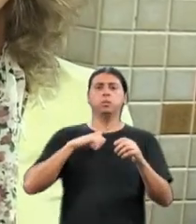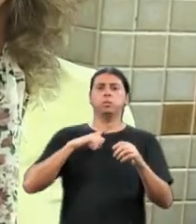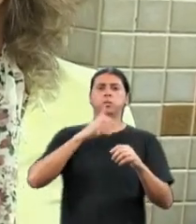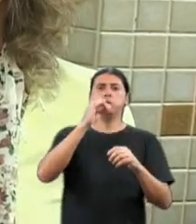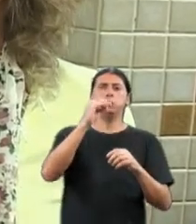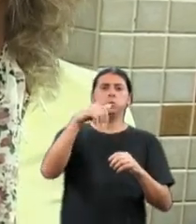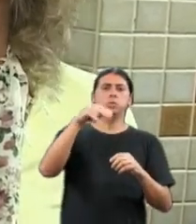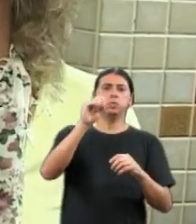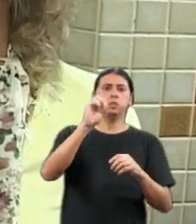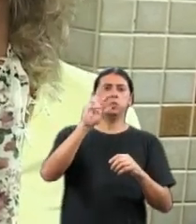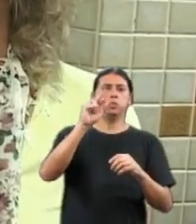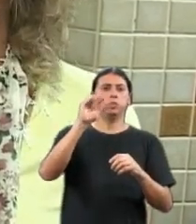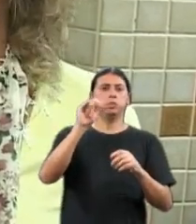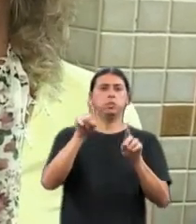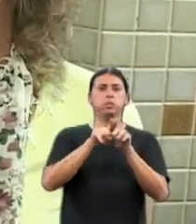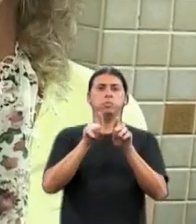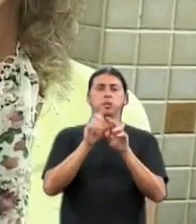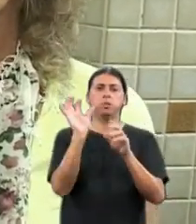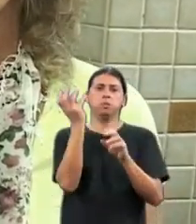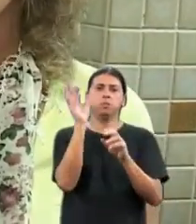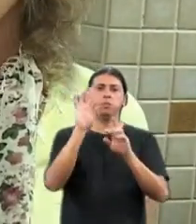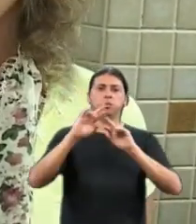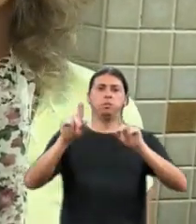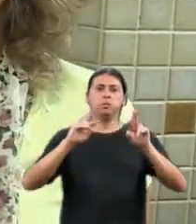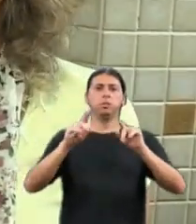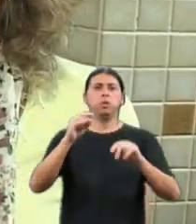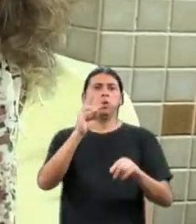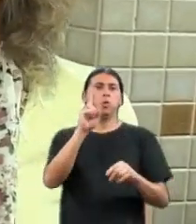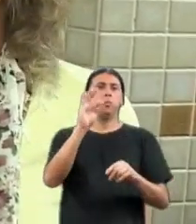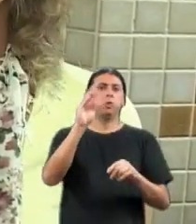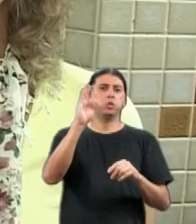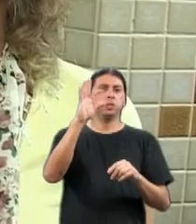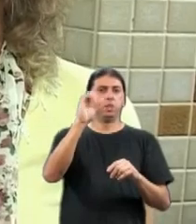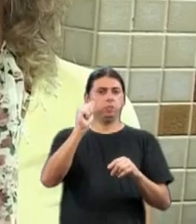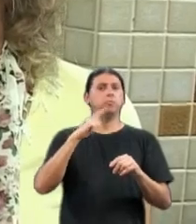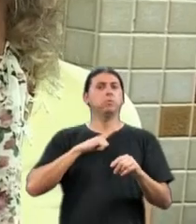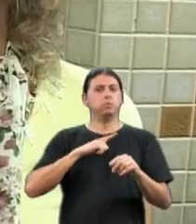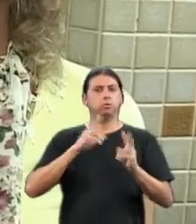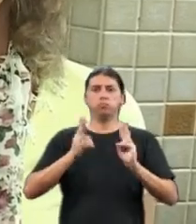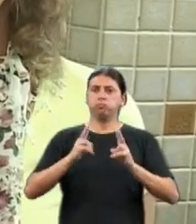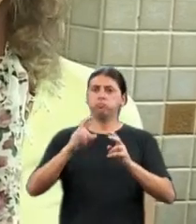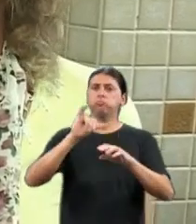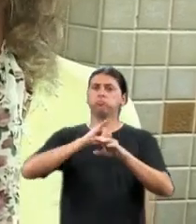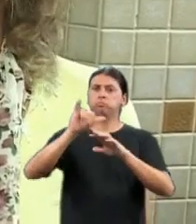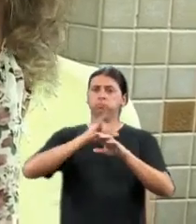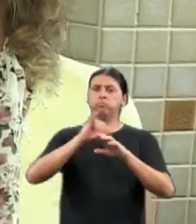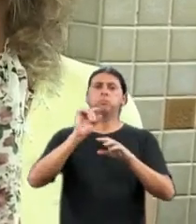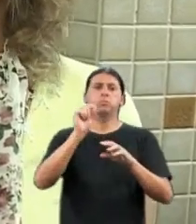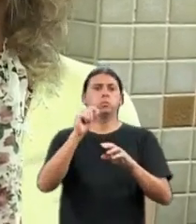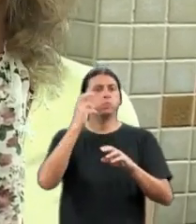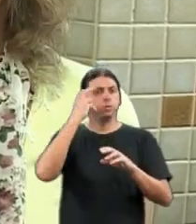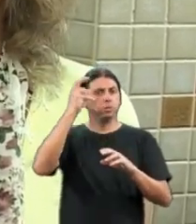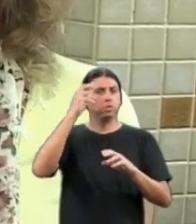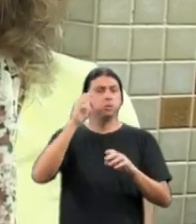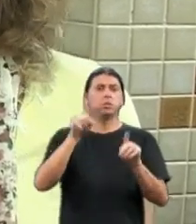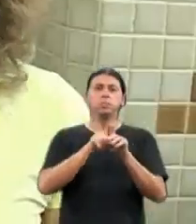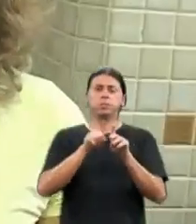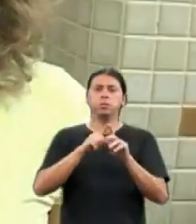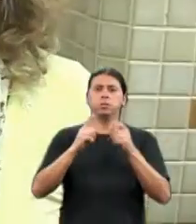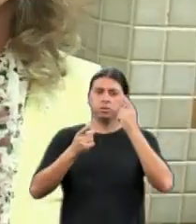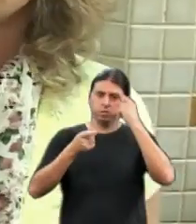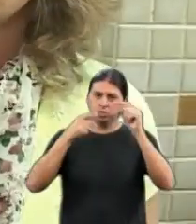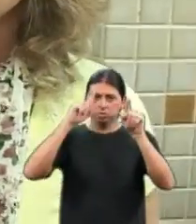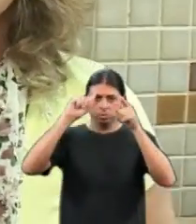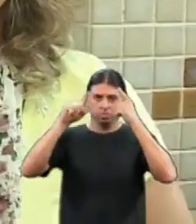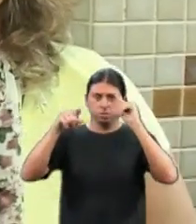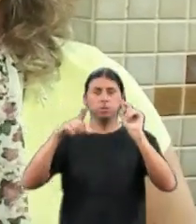fenômenos meteorológicos. Então aí surgiu a ideia, por que não colocar a robótica, que eles conseguem também desenvolver o raciocínio lógico, a criatividade.